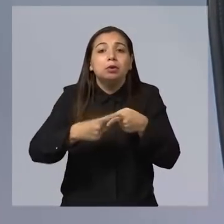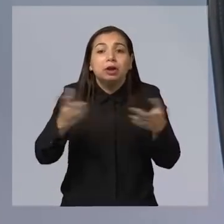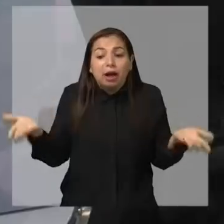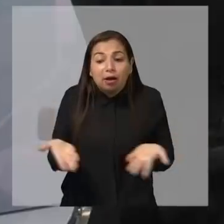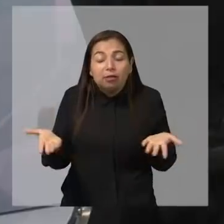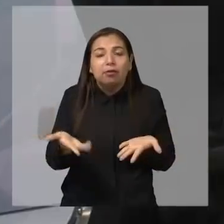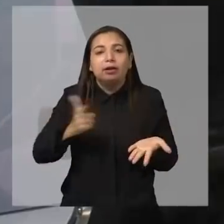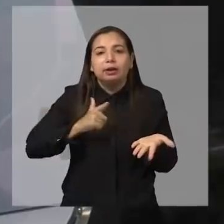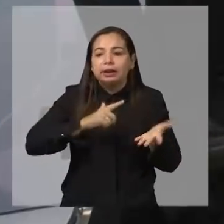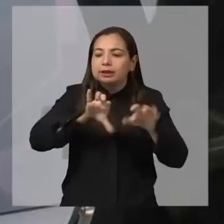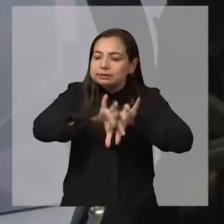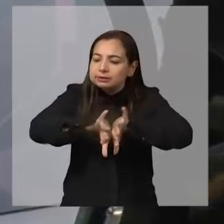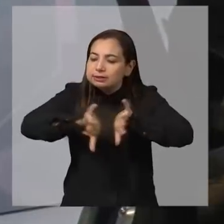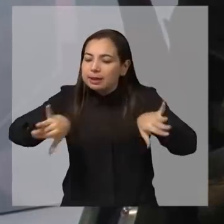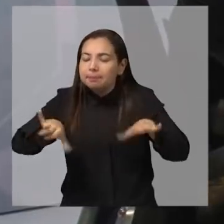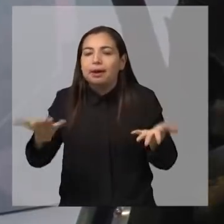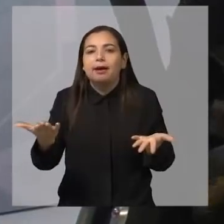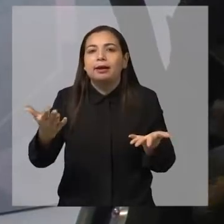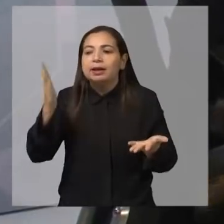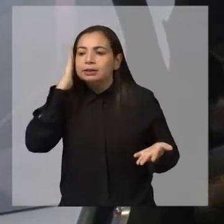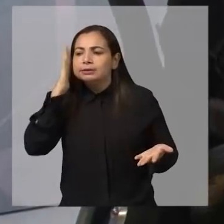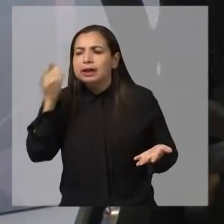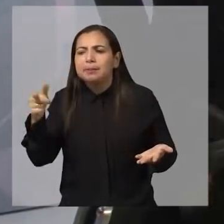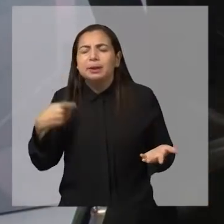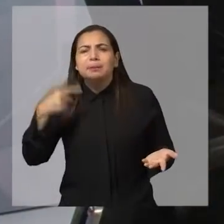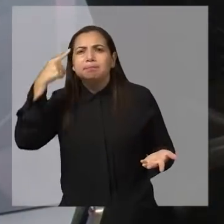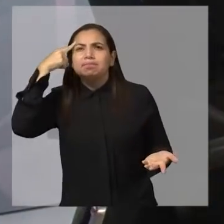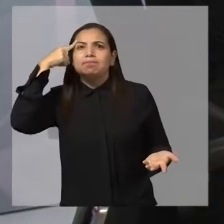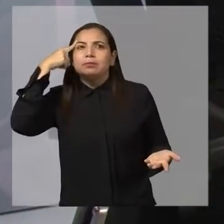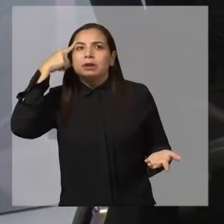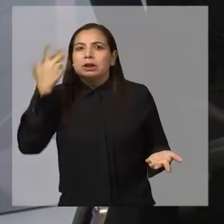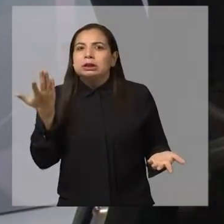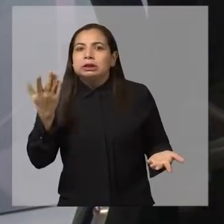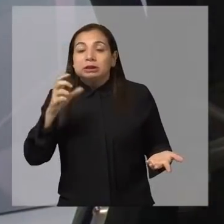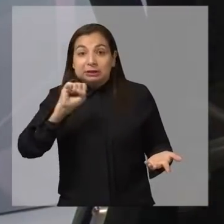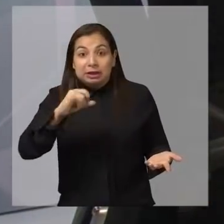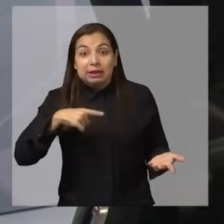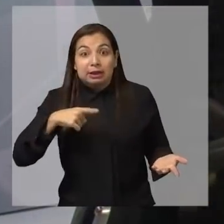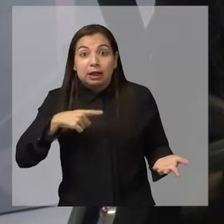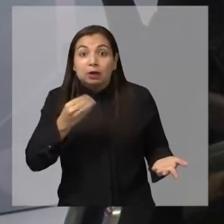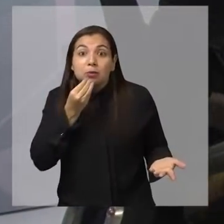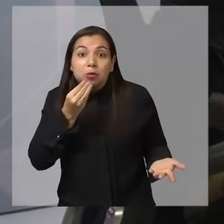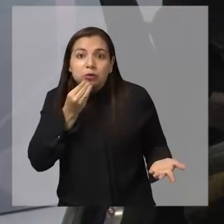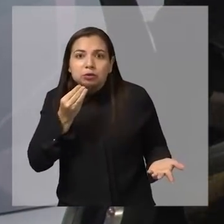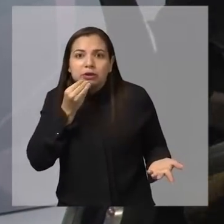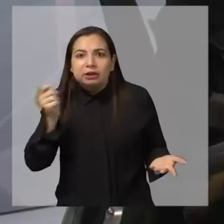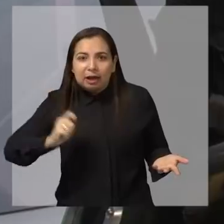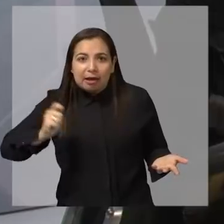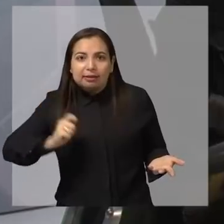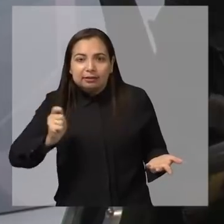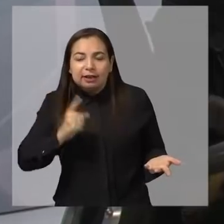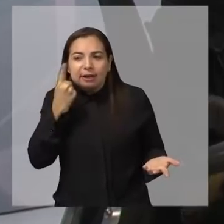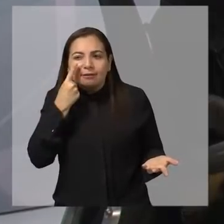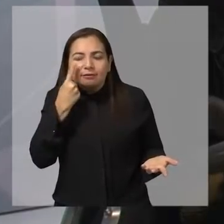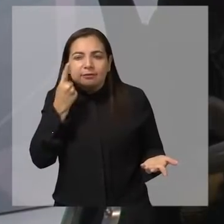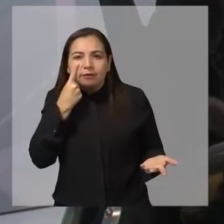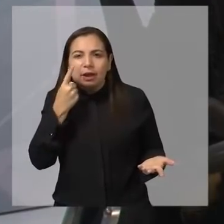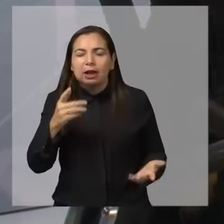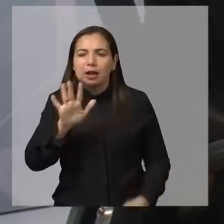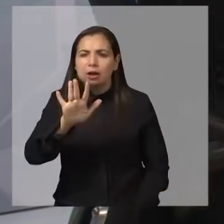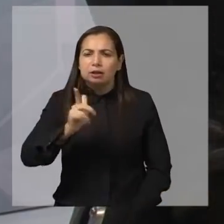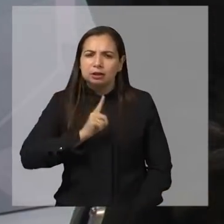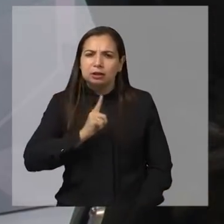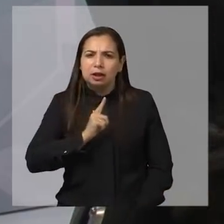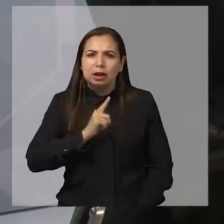fora do sistema. A pessoa começa a pensar duas vezes. Quando ela tem uma oportunidade com isso, eu já implantei só nas cadeias que fecharam,